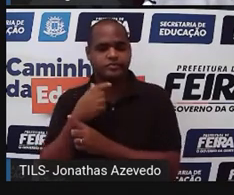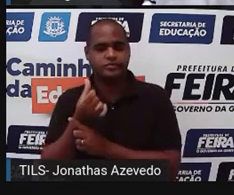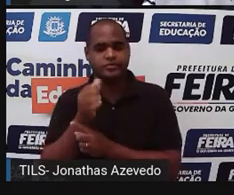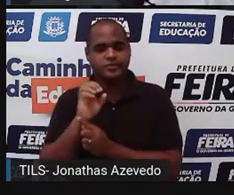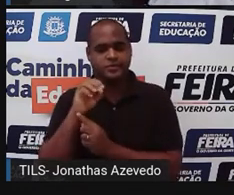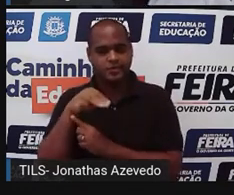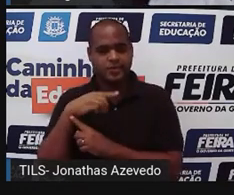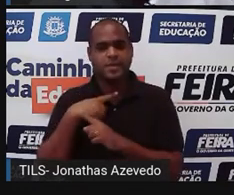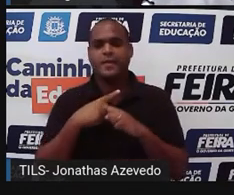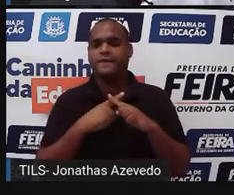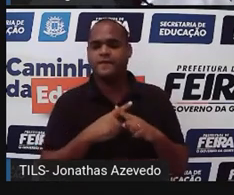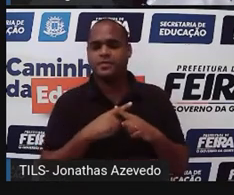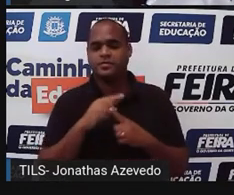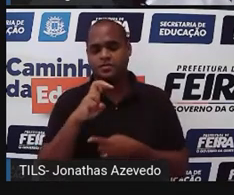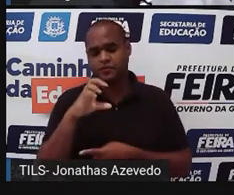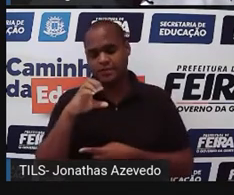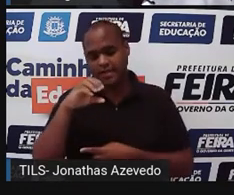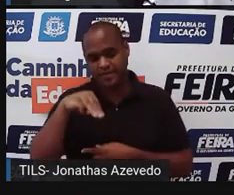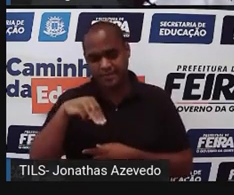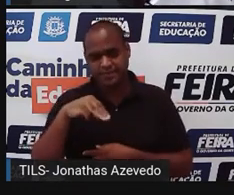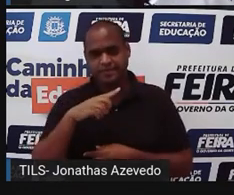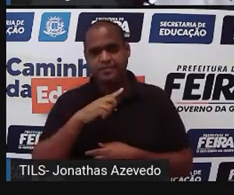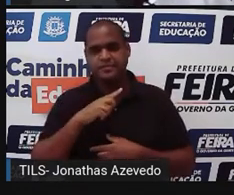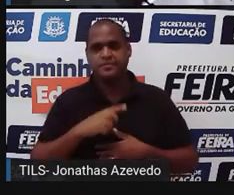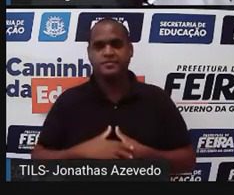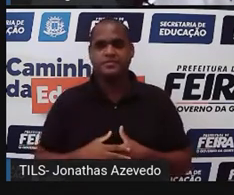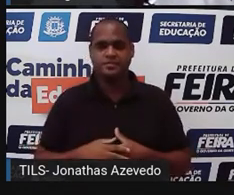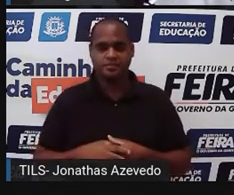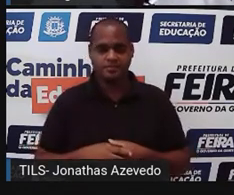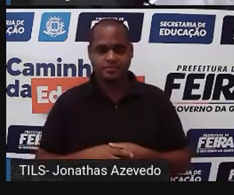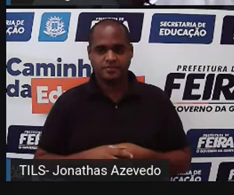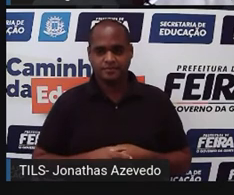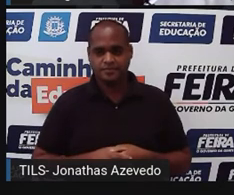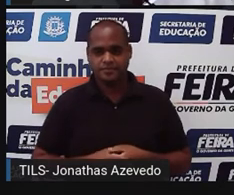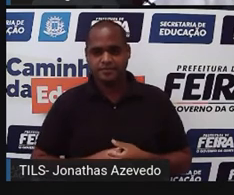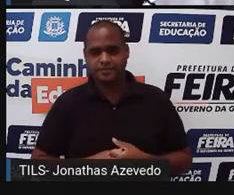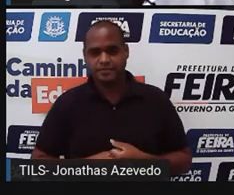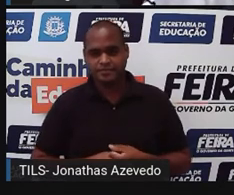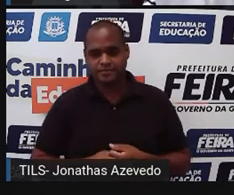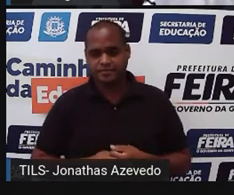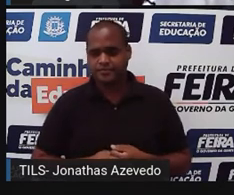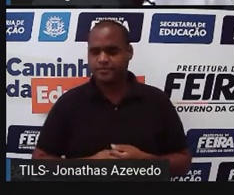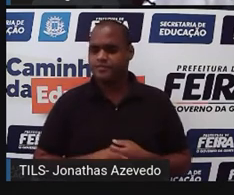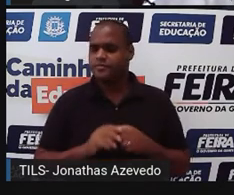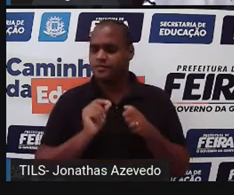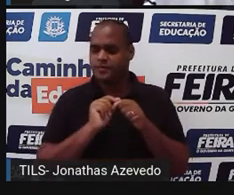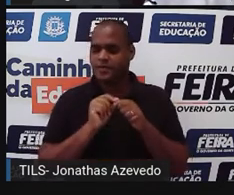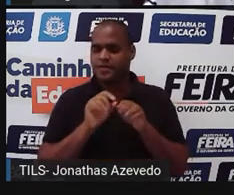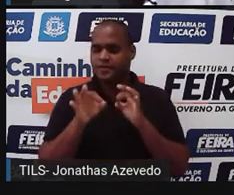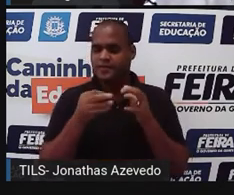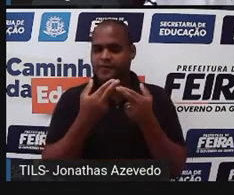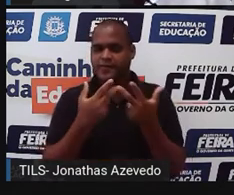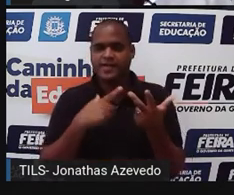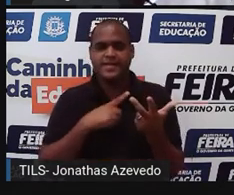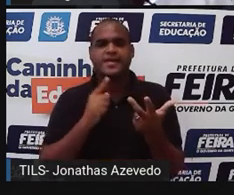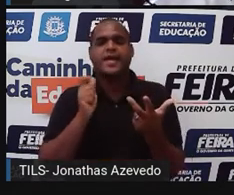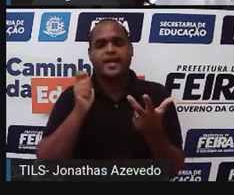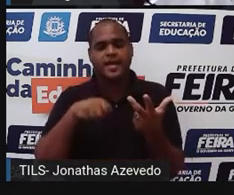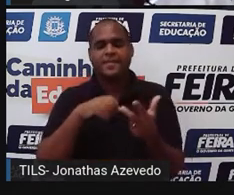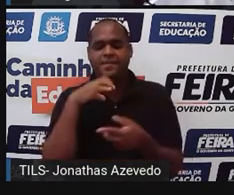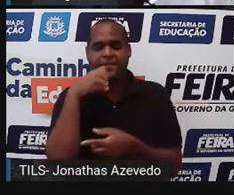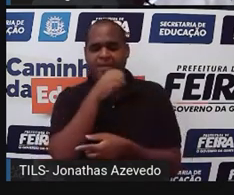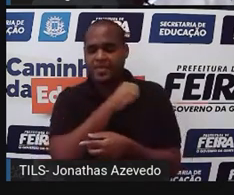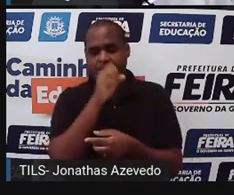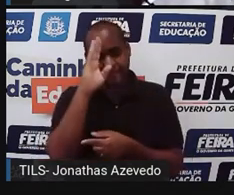cm X5 cm um e para fazer se cálculos nenhum a multiplicação